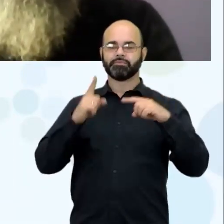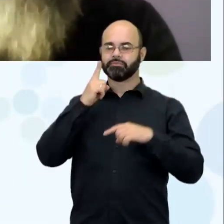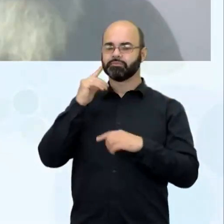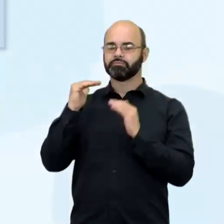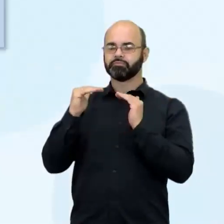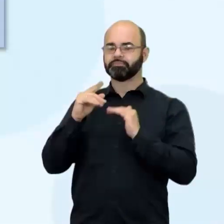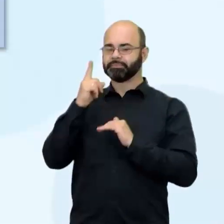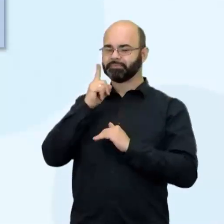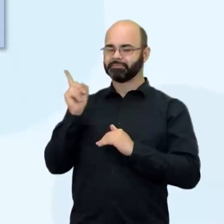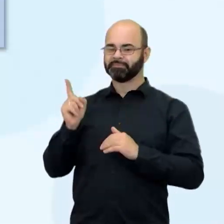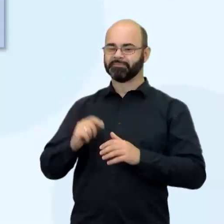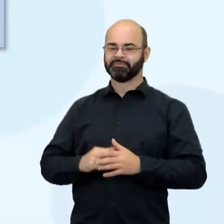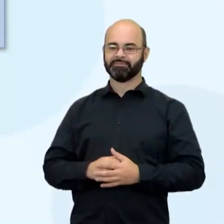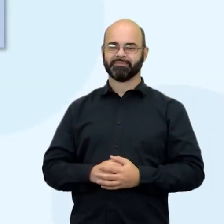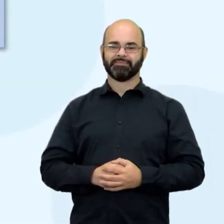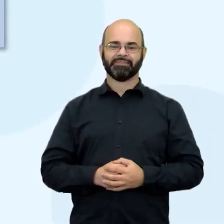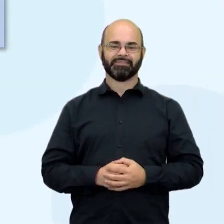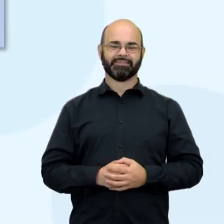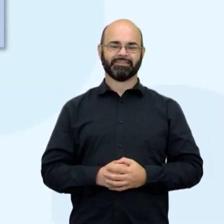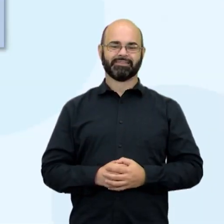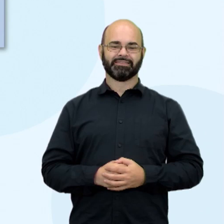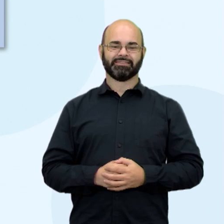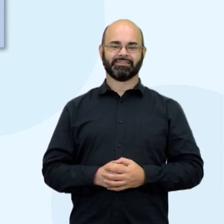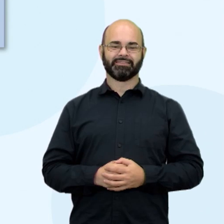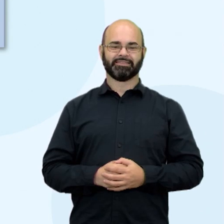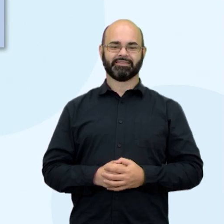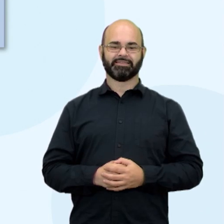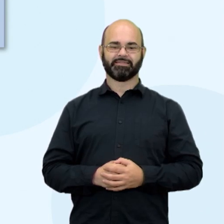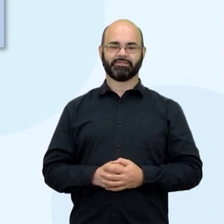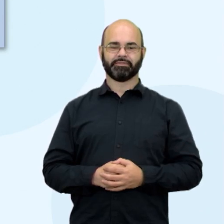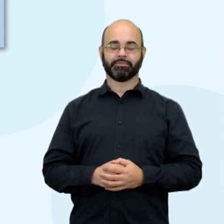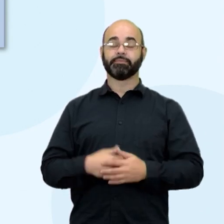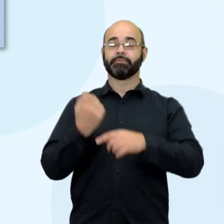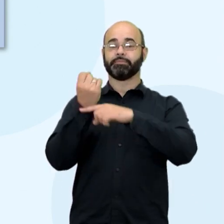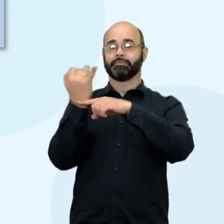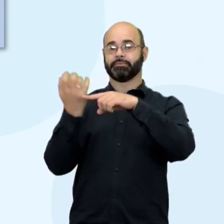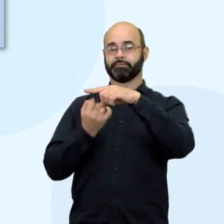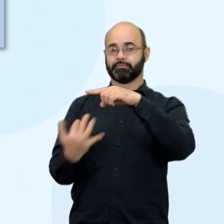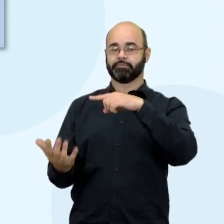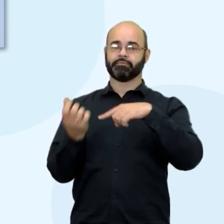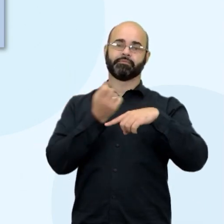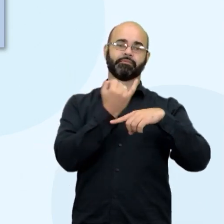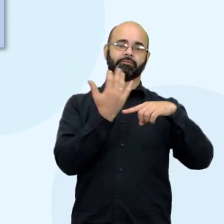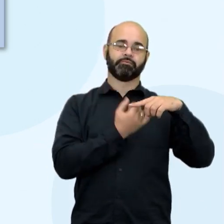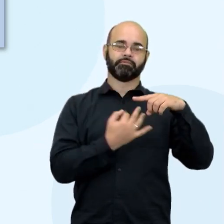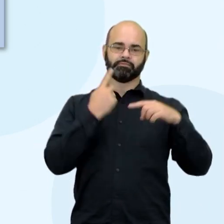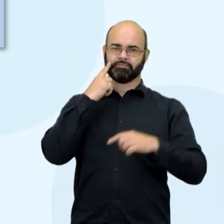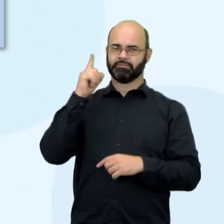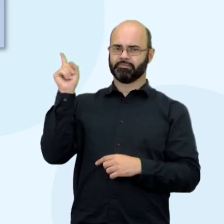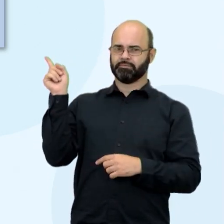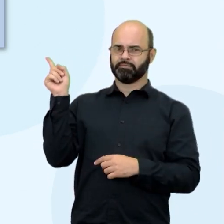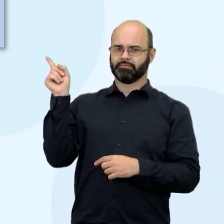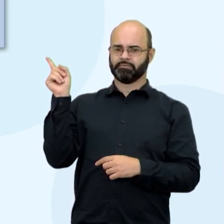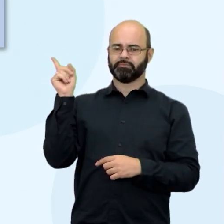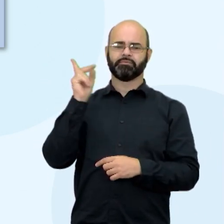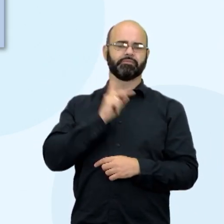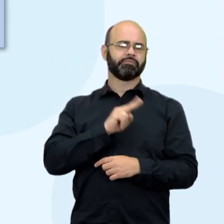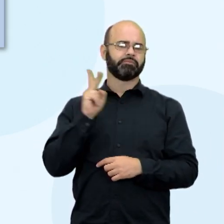para a gente, vamos lá. Então, olha só, as duas frações, como representam a mesma parte do todo,